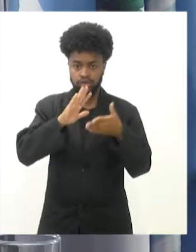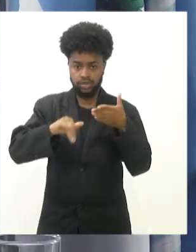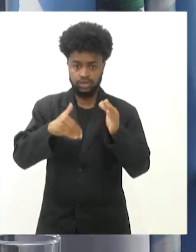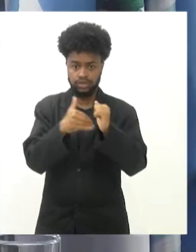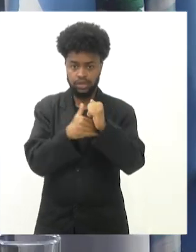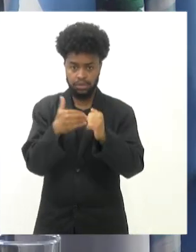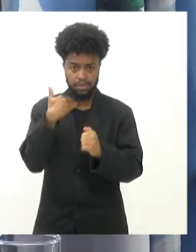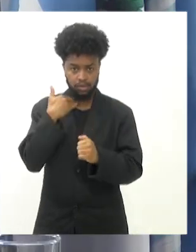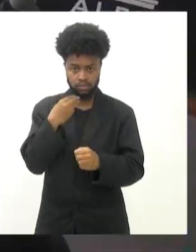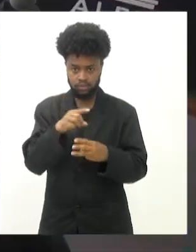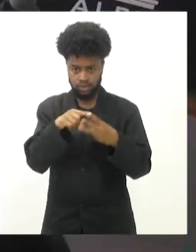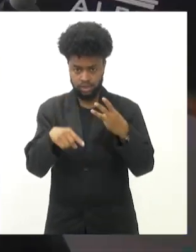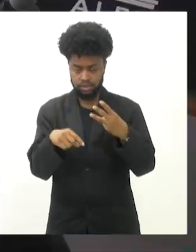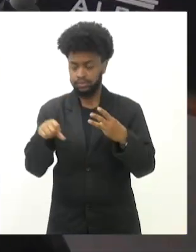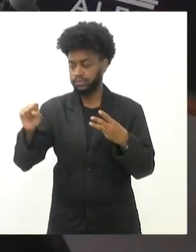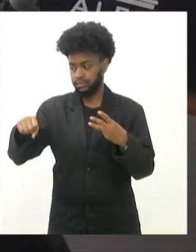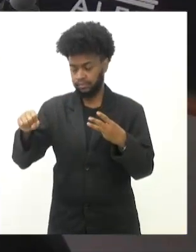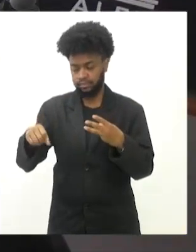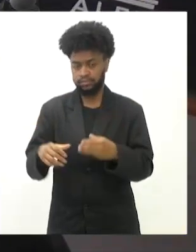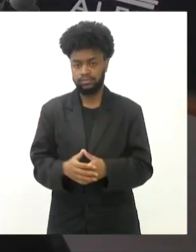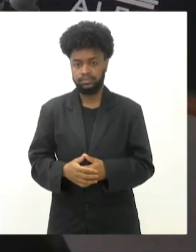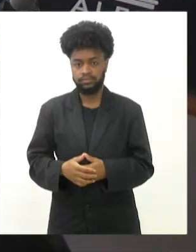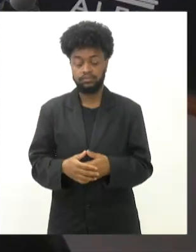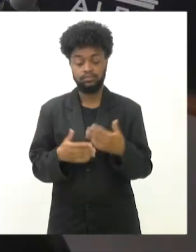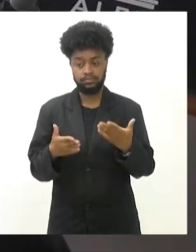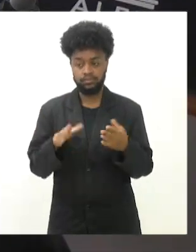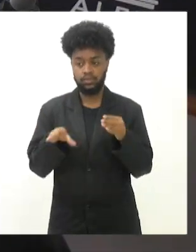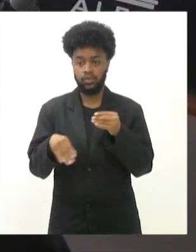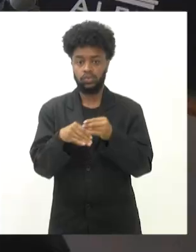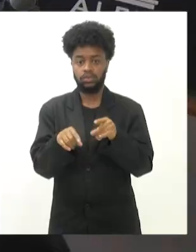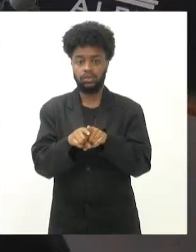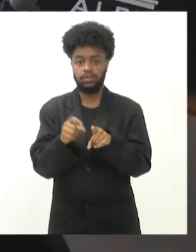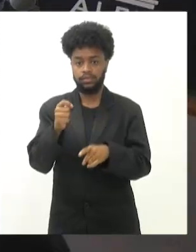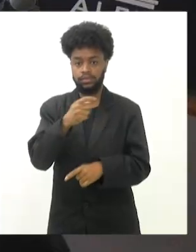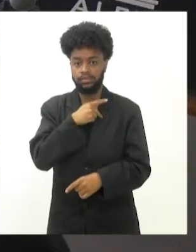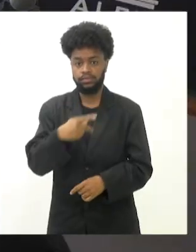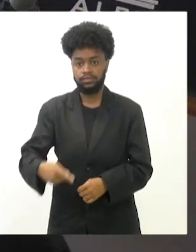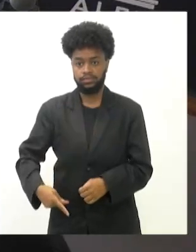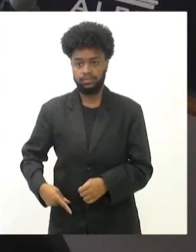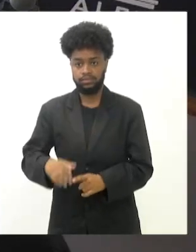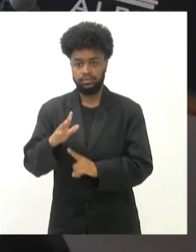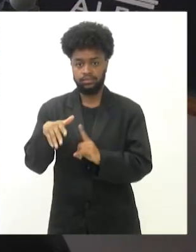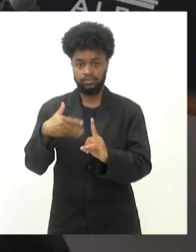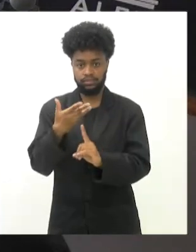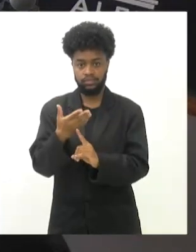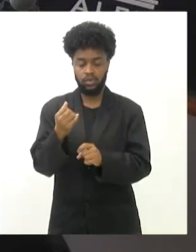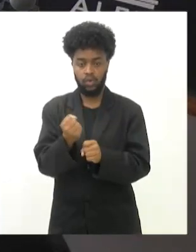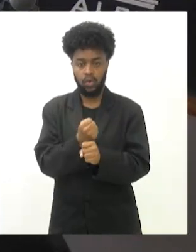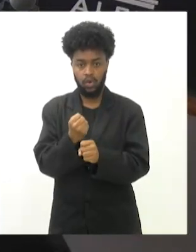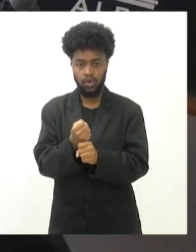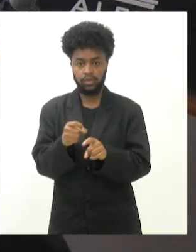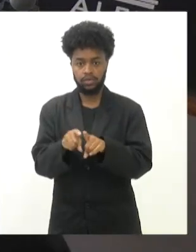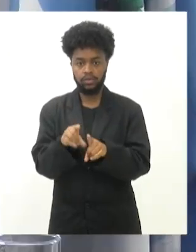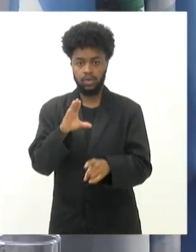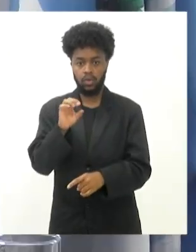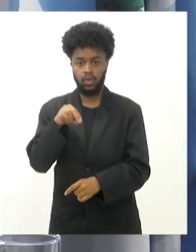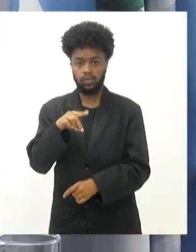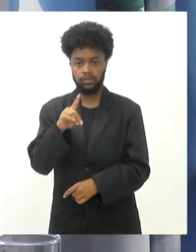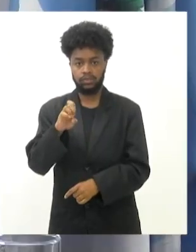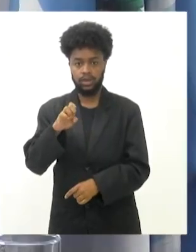três, exatamente. Então, incluídos na quebra de sigilo o presidente Meio Ambiente, Obras e